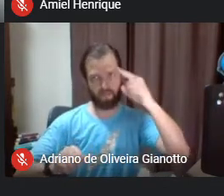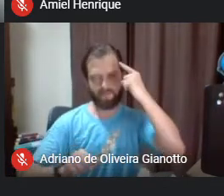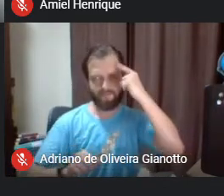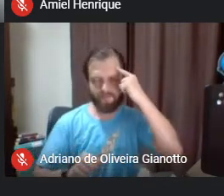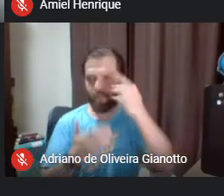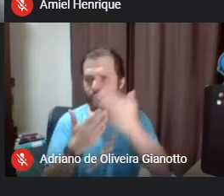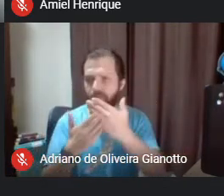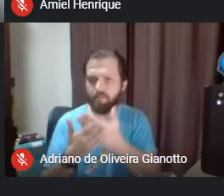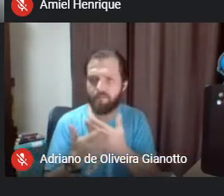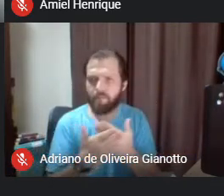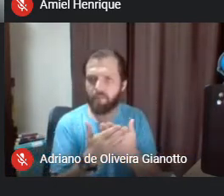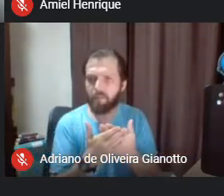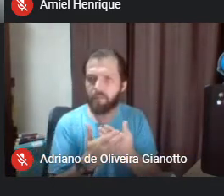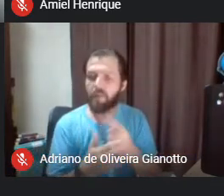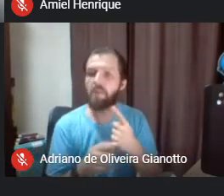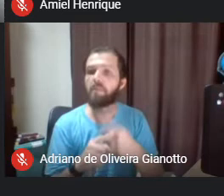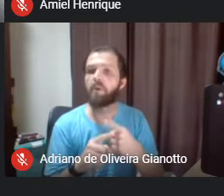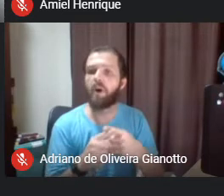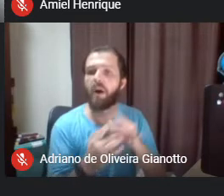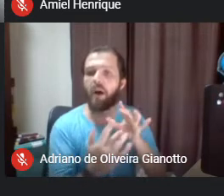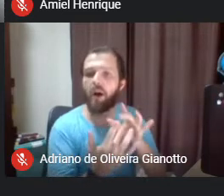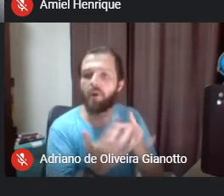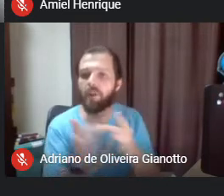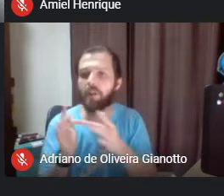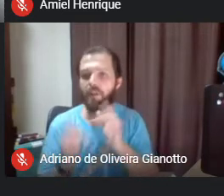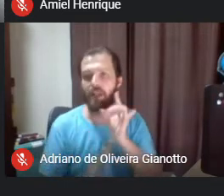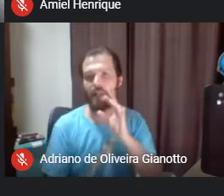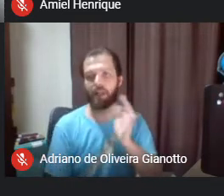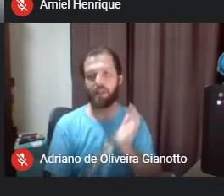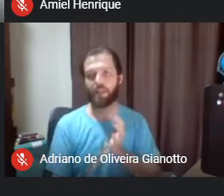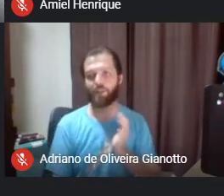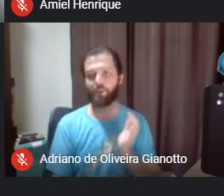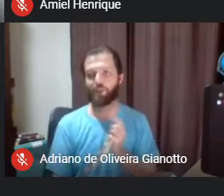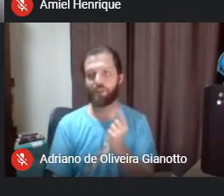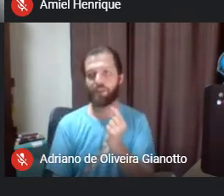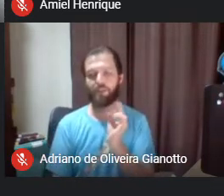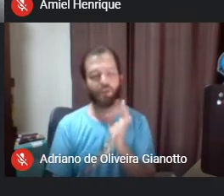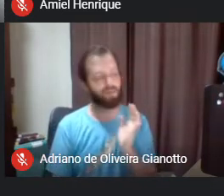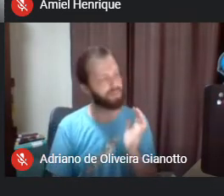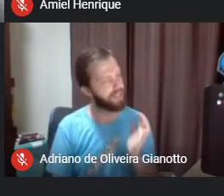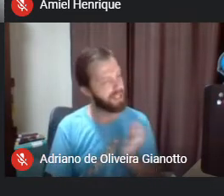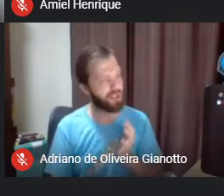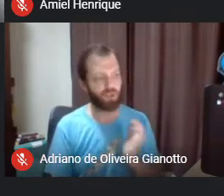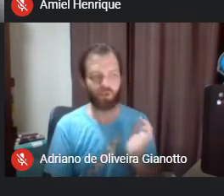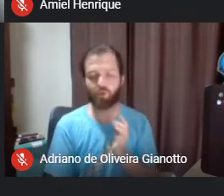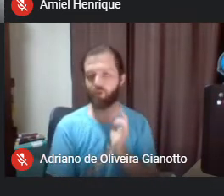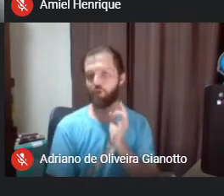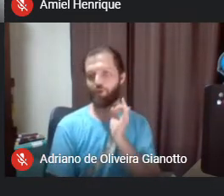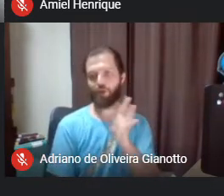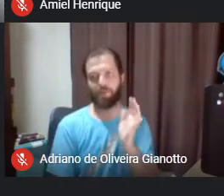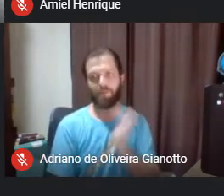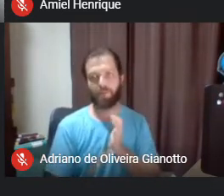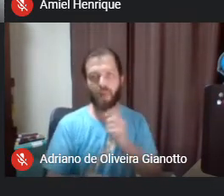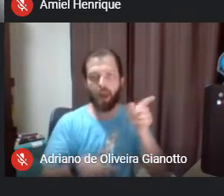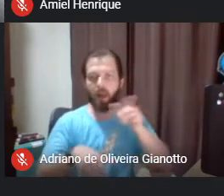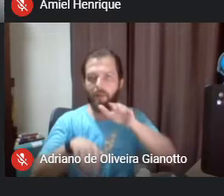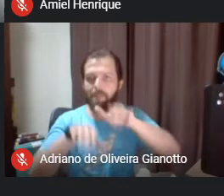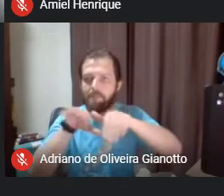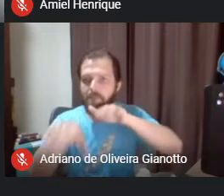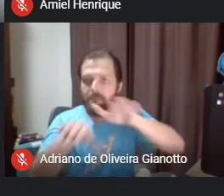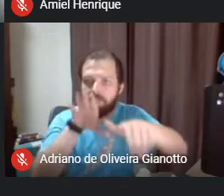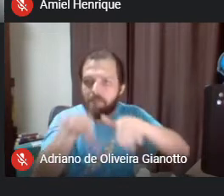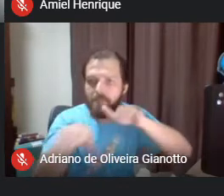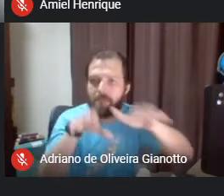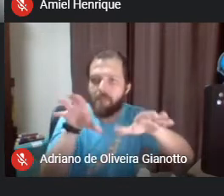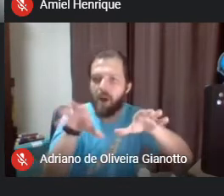lá da Espanha. Ele começou a estudar e ele também teve contato, né, só com famílias